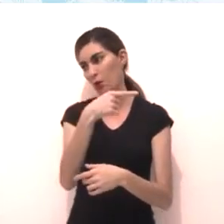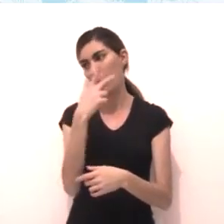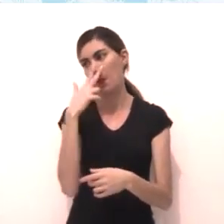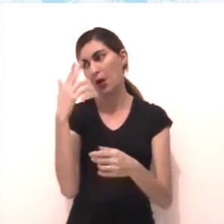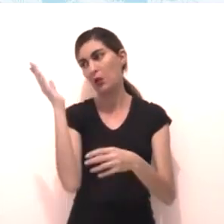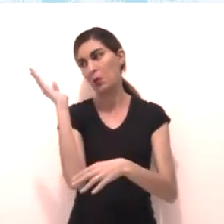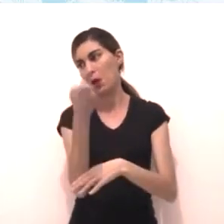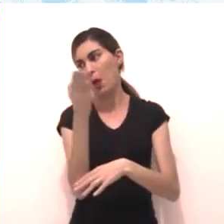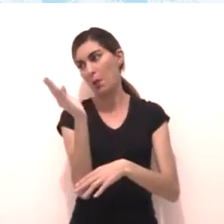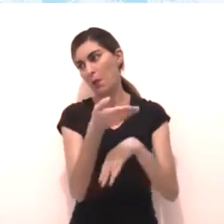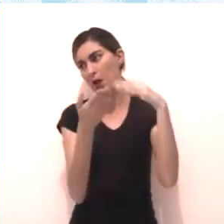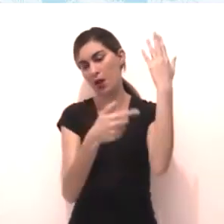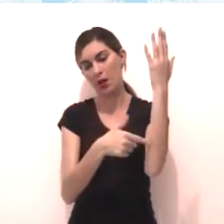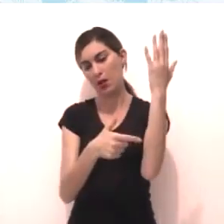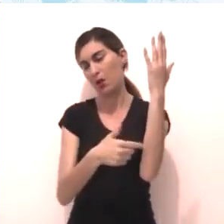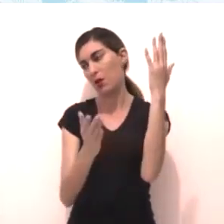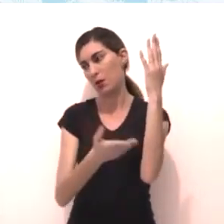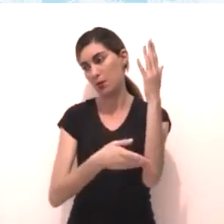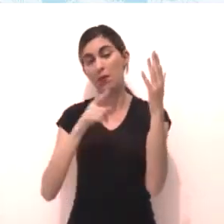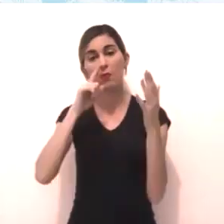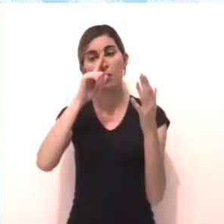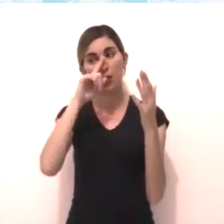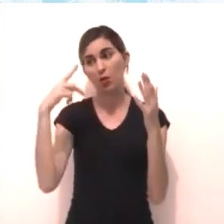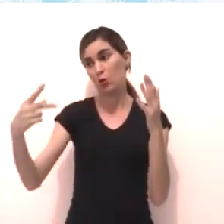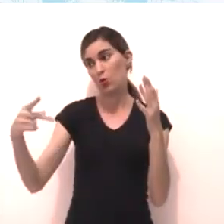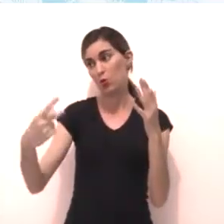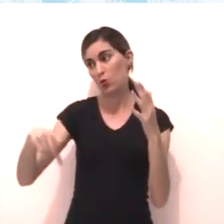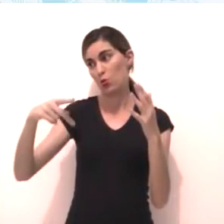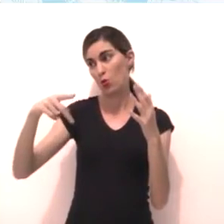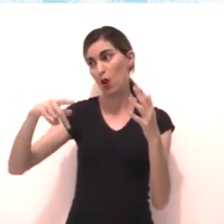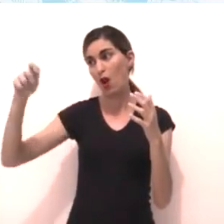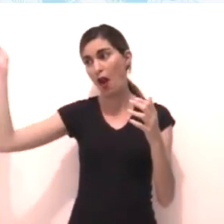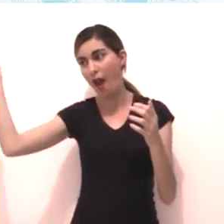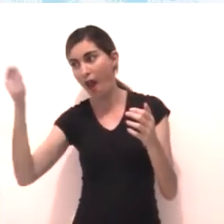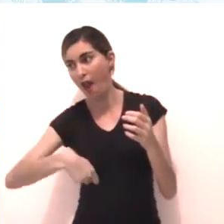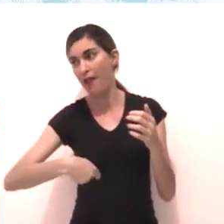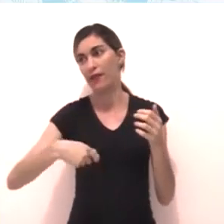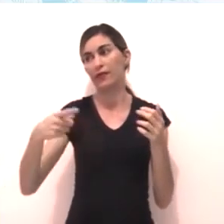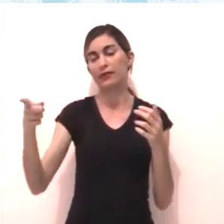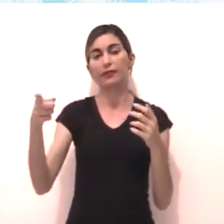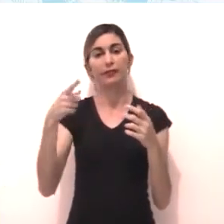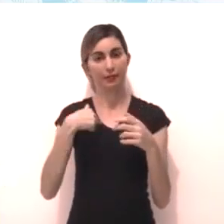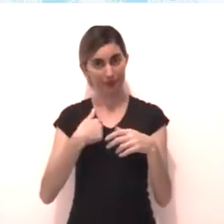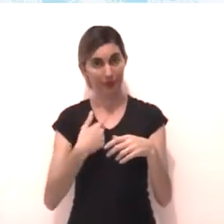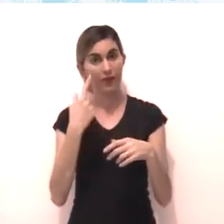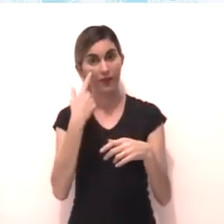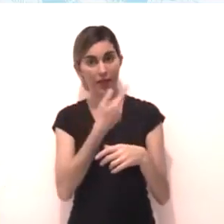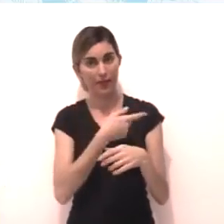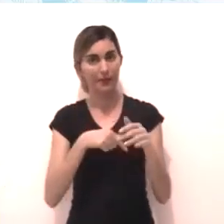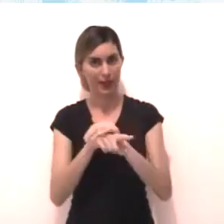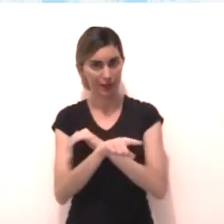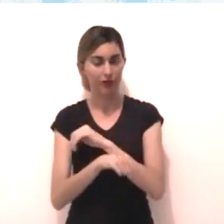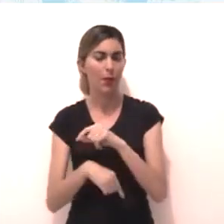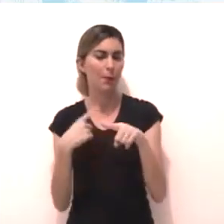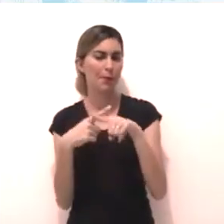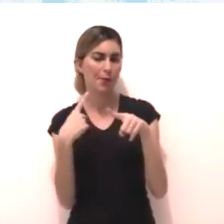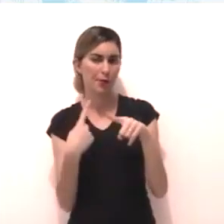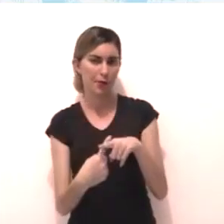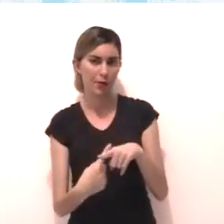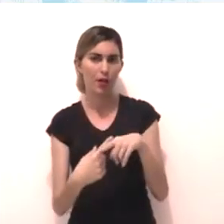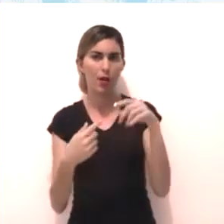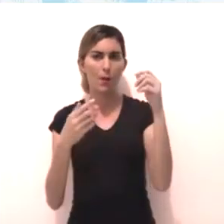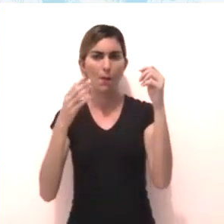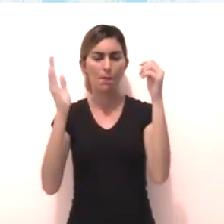aquele machado ali é mais perigoso que sua foice. Então, vamos ver a pergunta. Por que